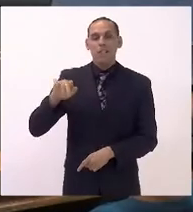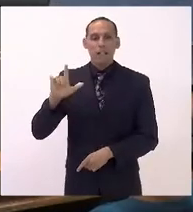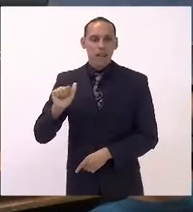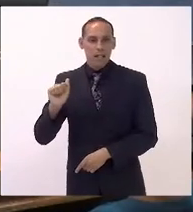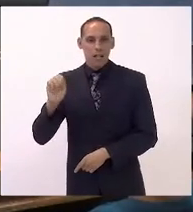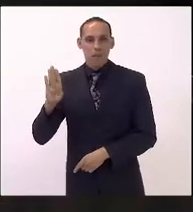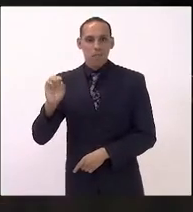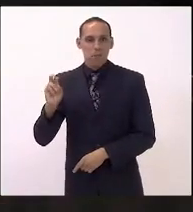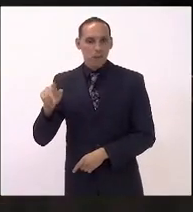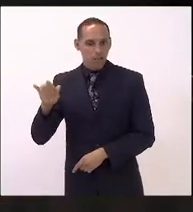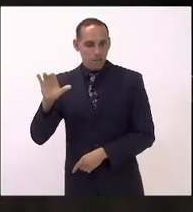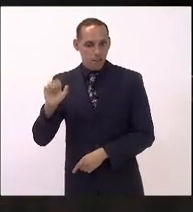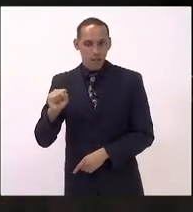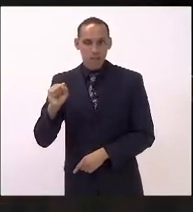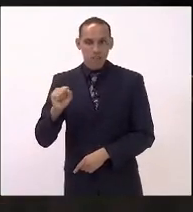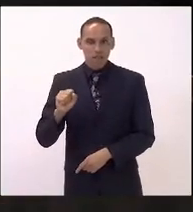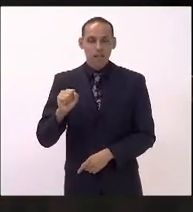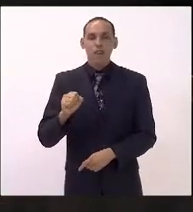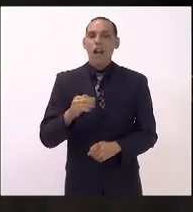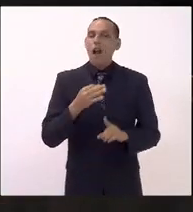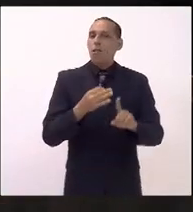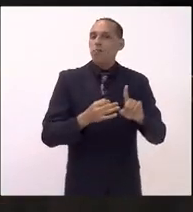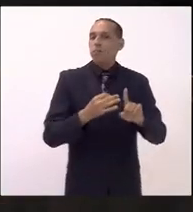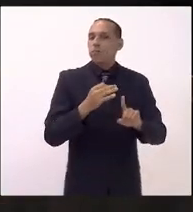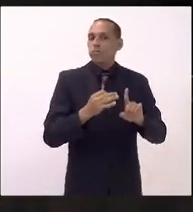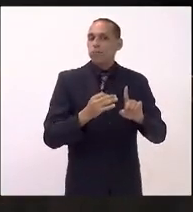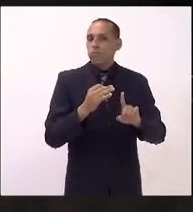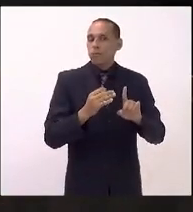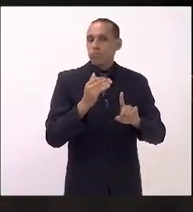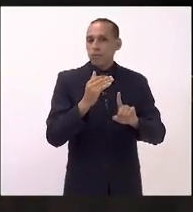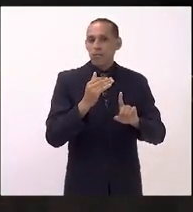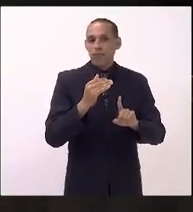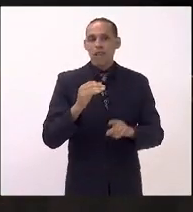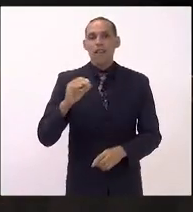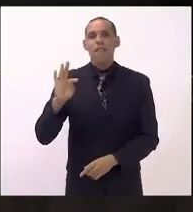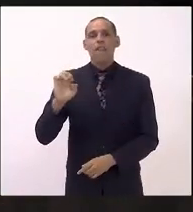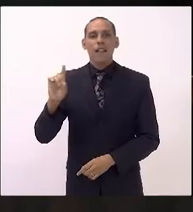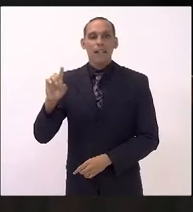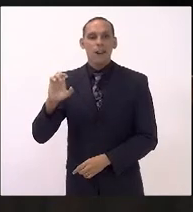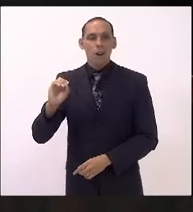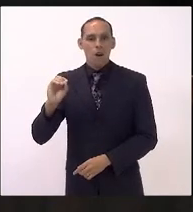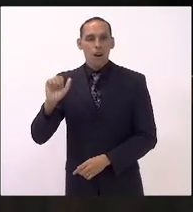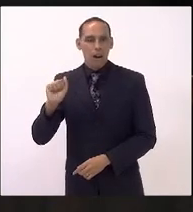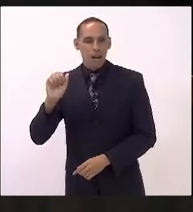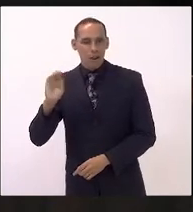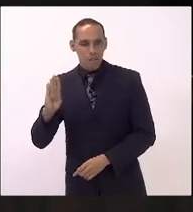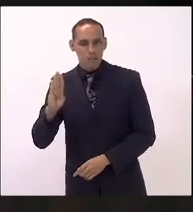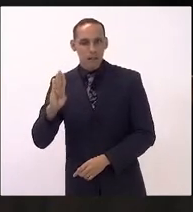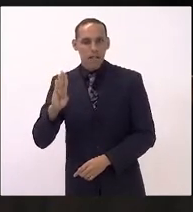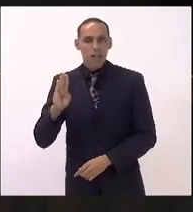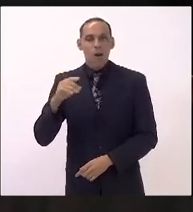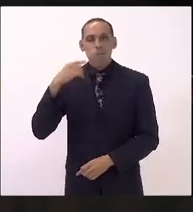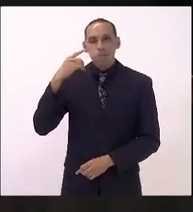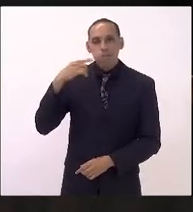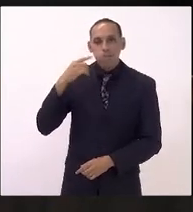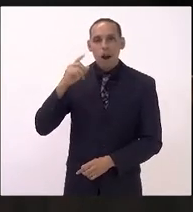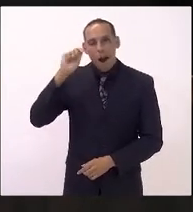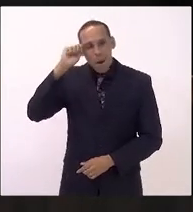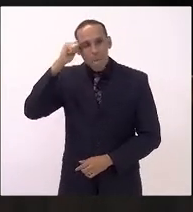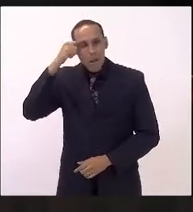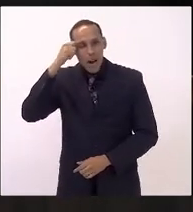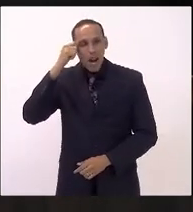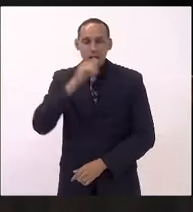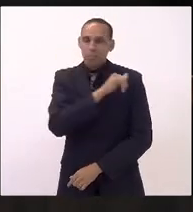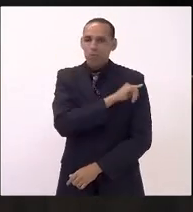Borges, corregedora do TED OAB, Advocacia Preta Carioca, de Elisa dos